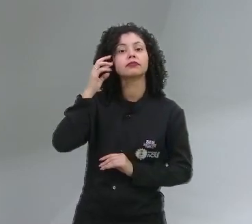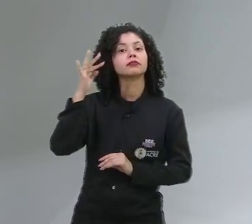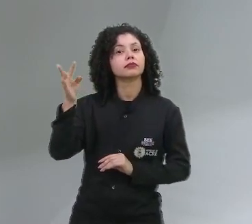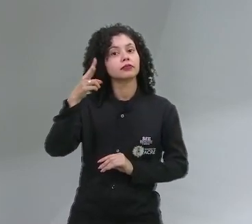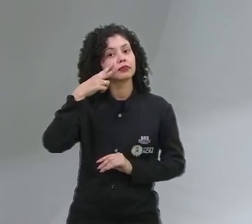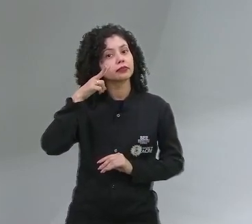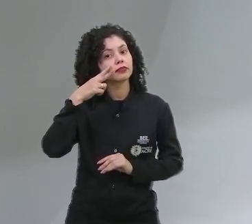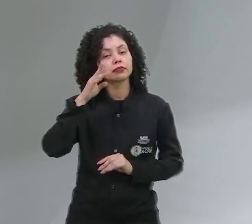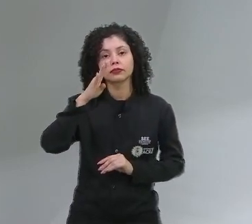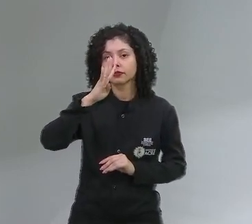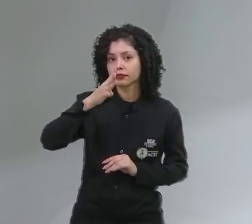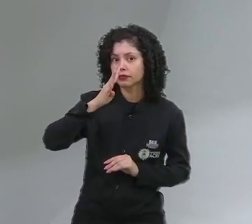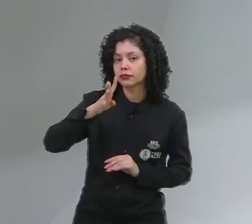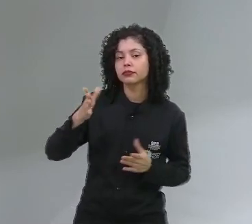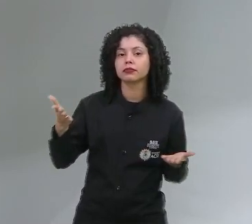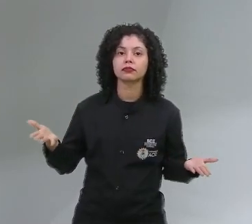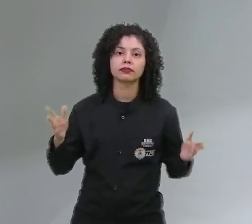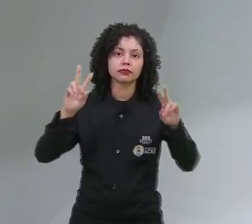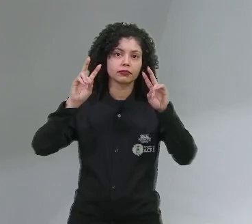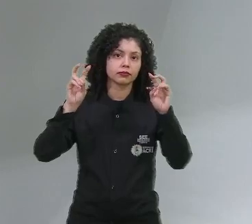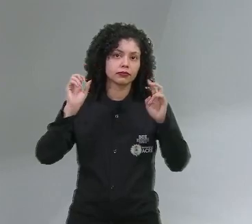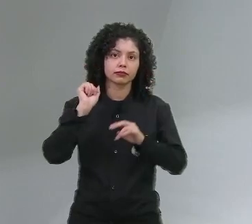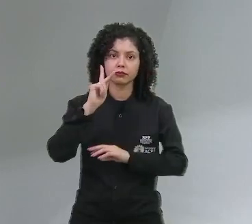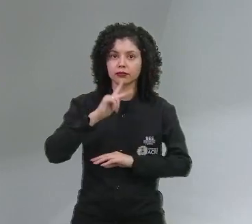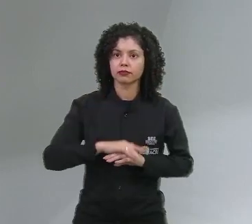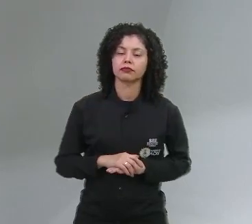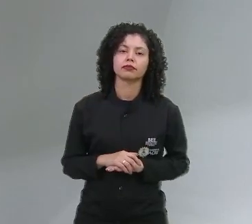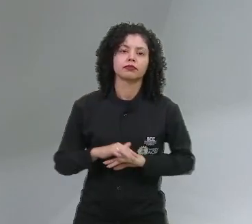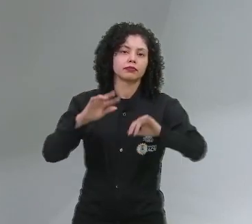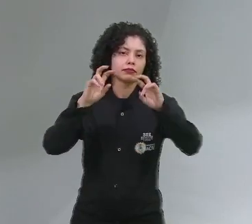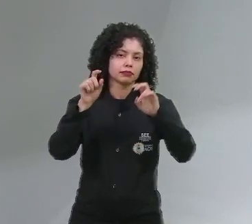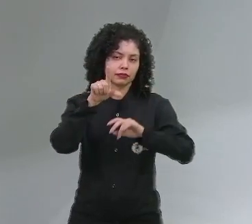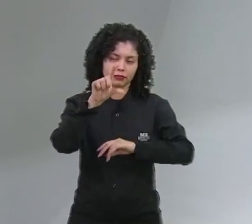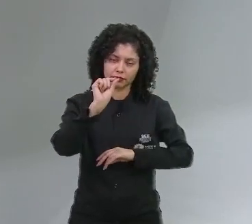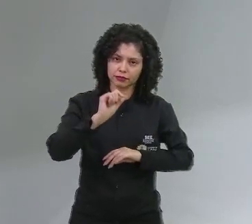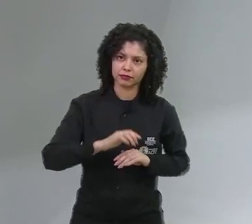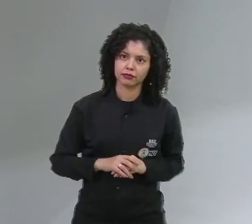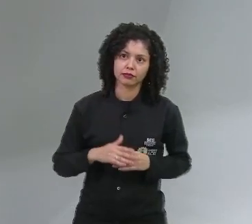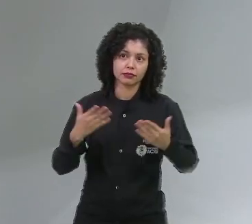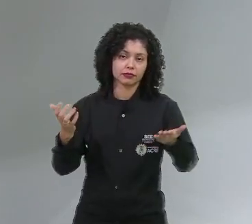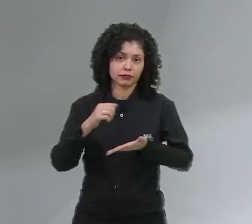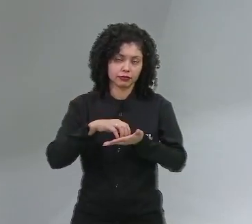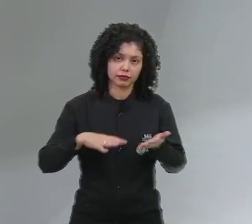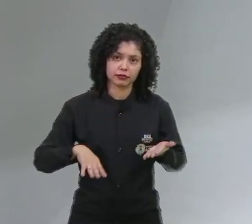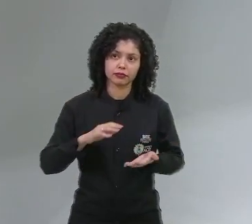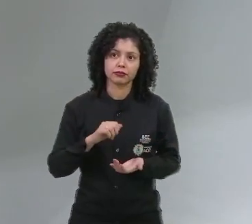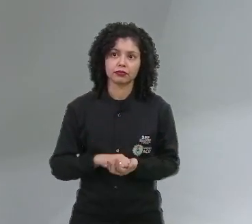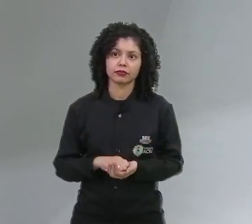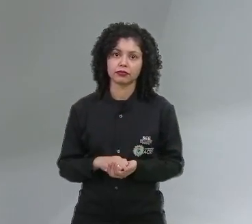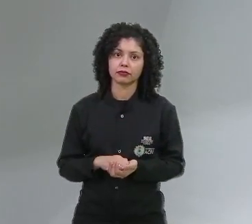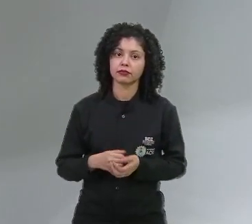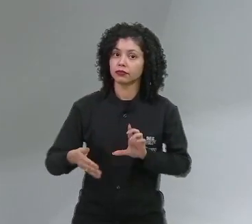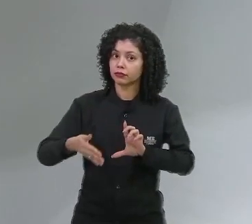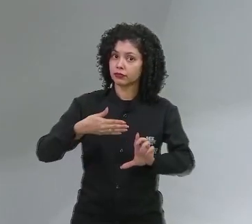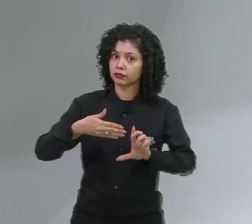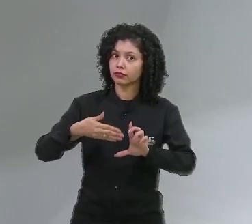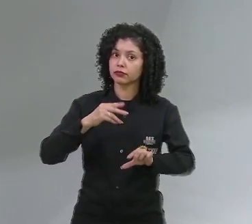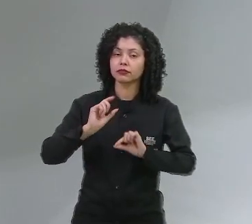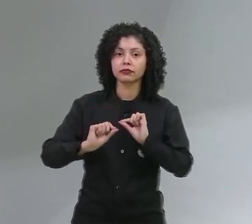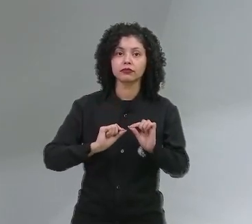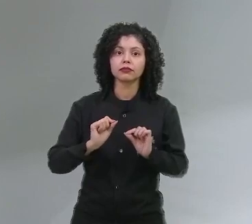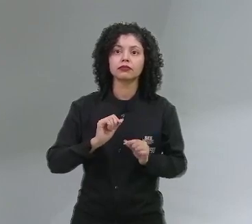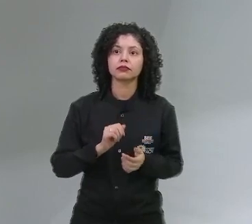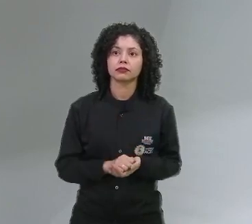crítico a determinado tema, certo? Que vai ser a sua escolha. Essa atividade, ela vai estar na plataforma com